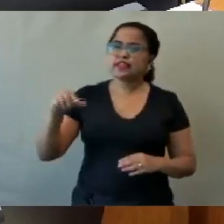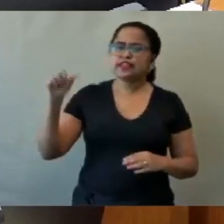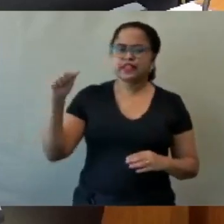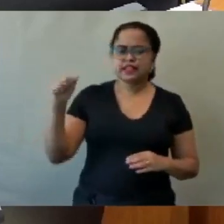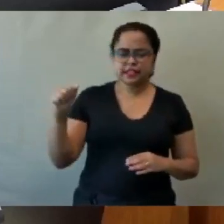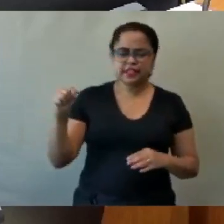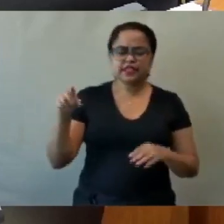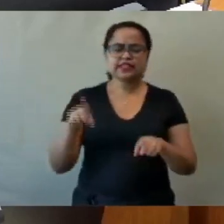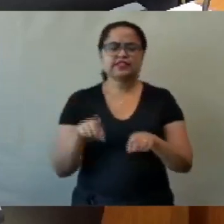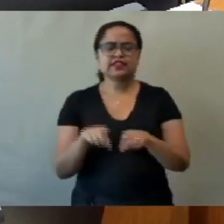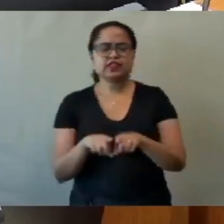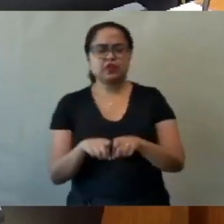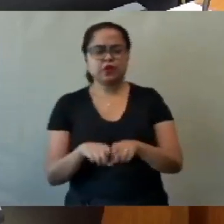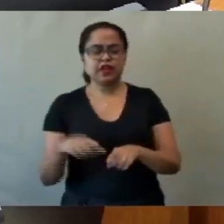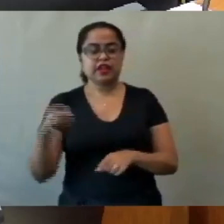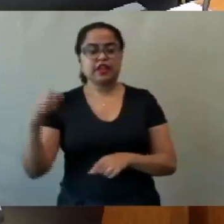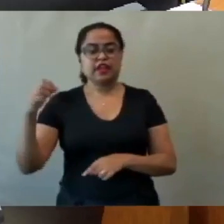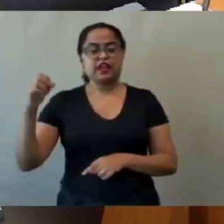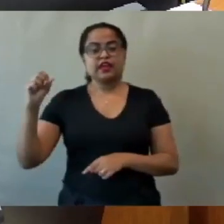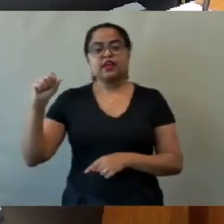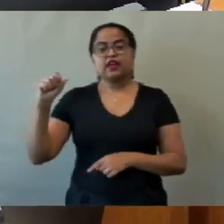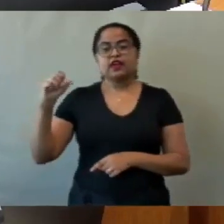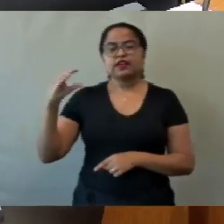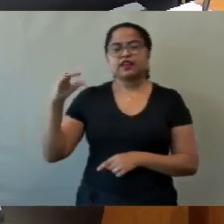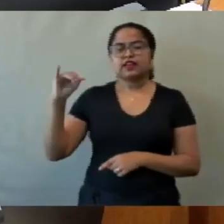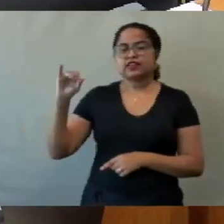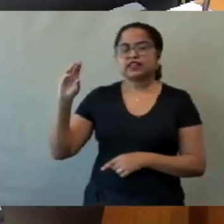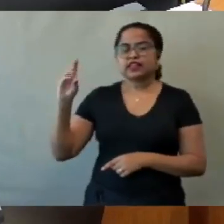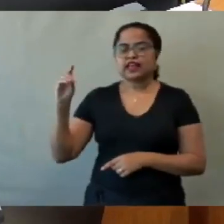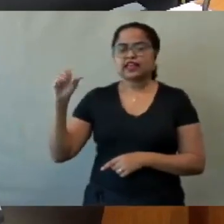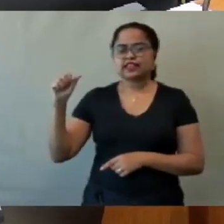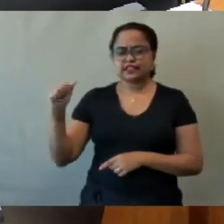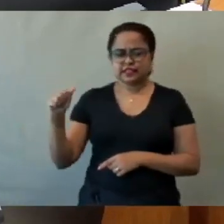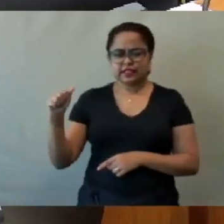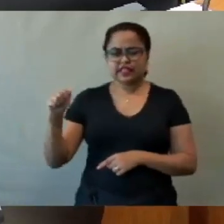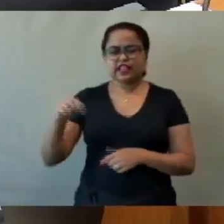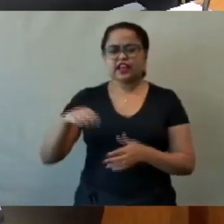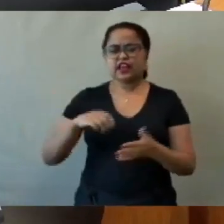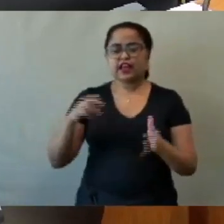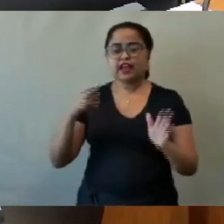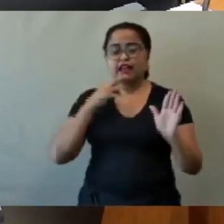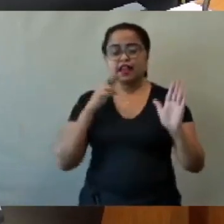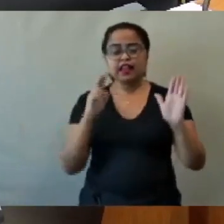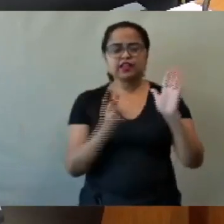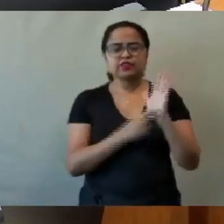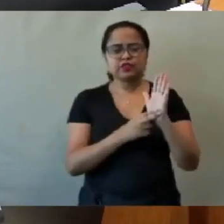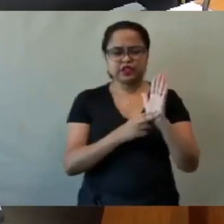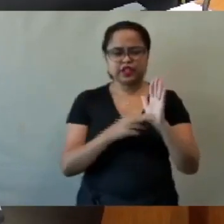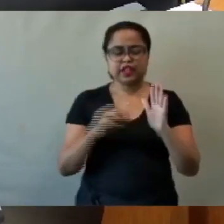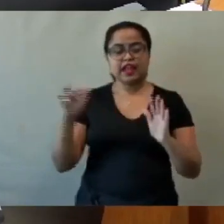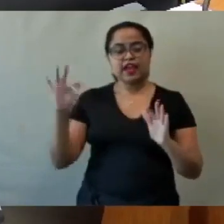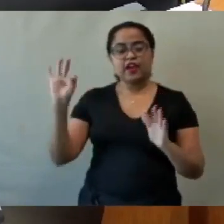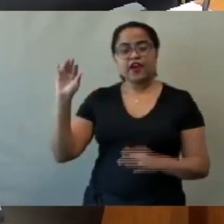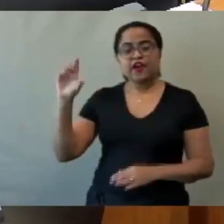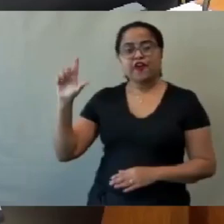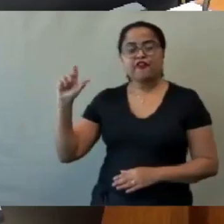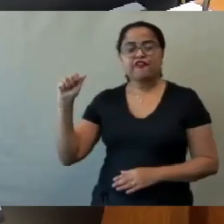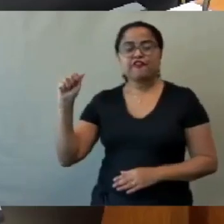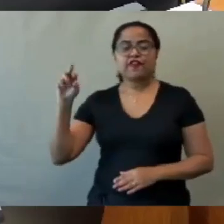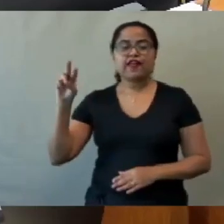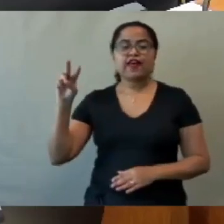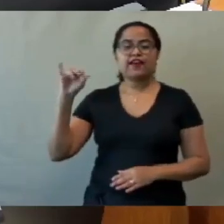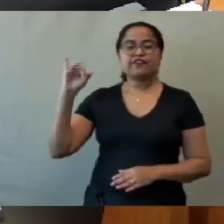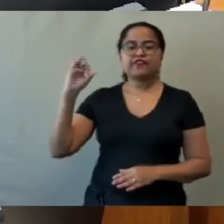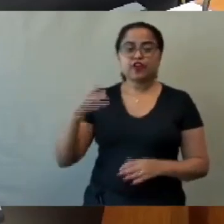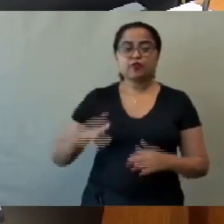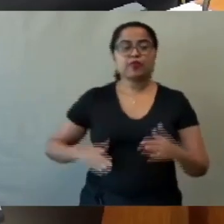Wagner Ferreira. Relatoria, vereadora Flávia Borja. Conclusão do parecer: pela